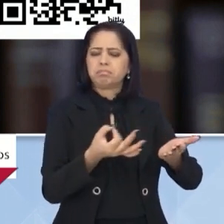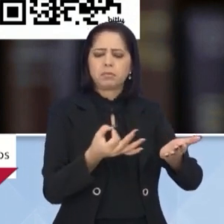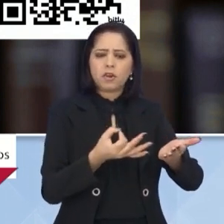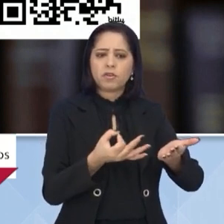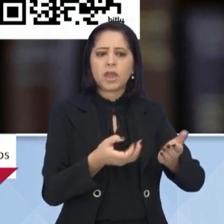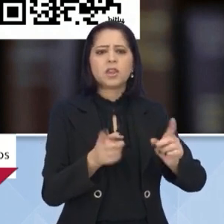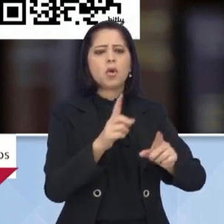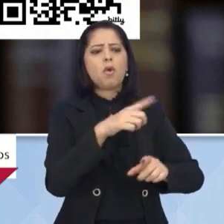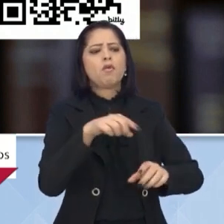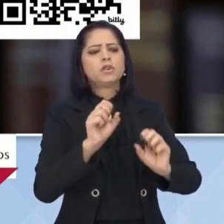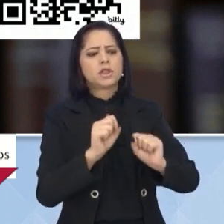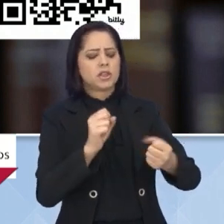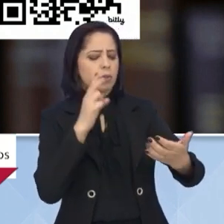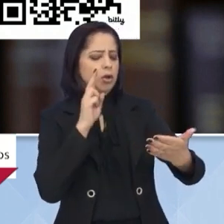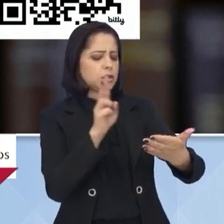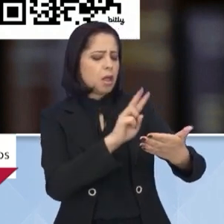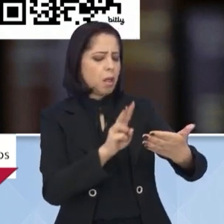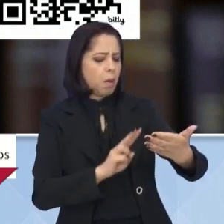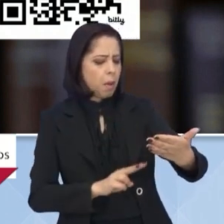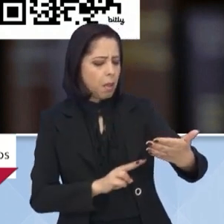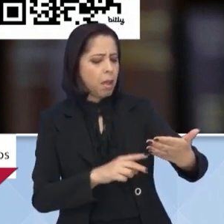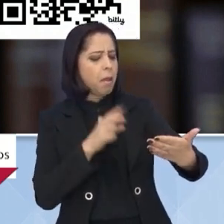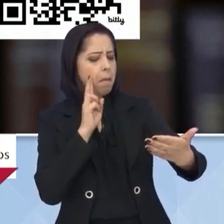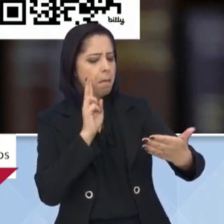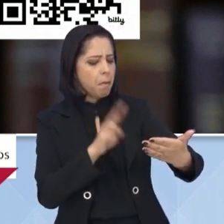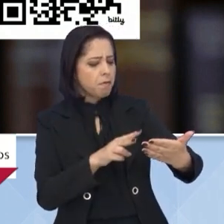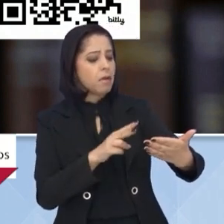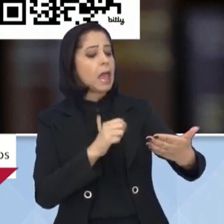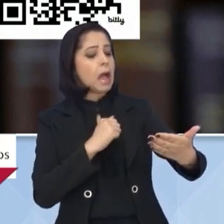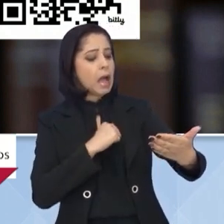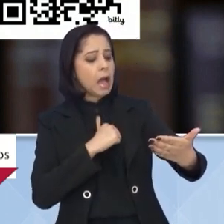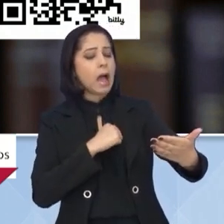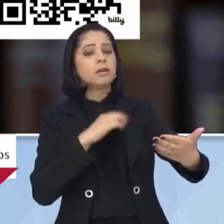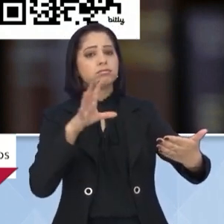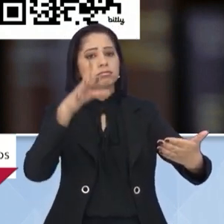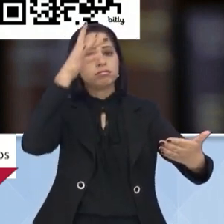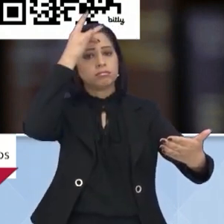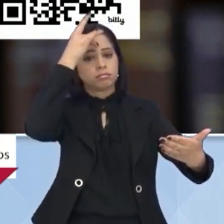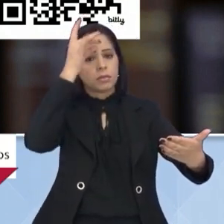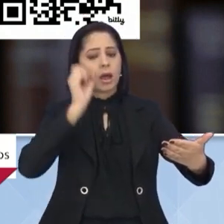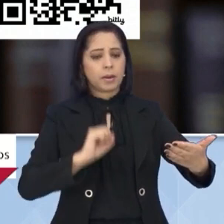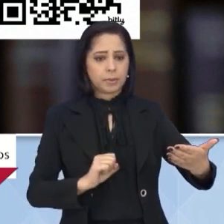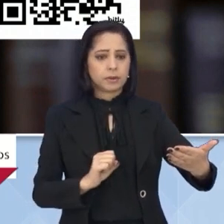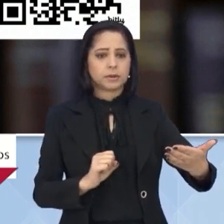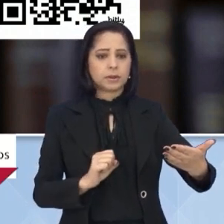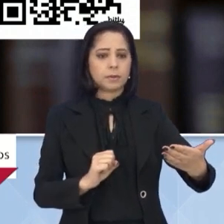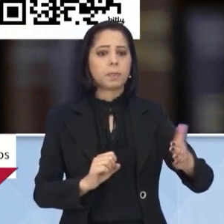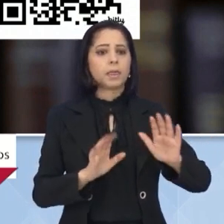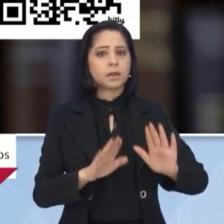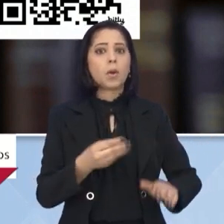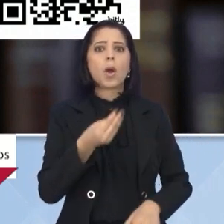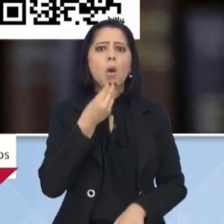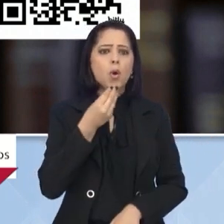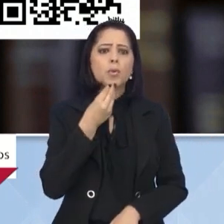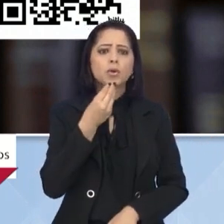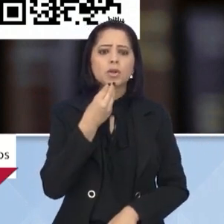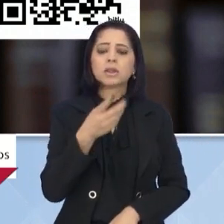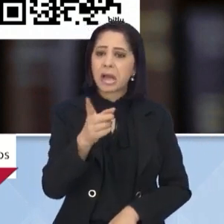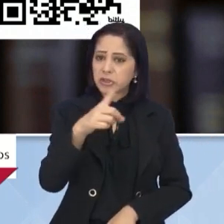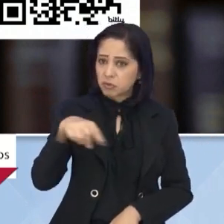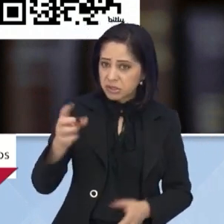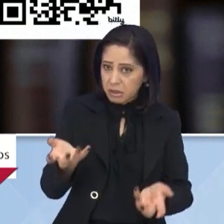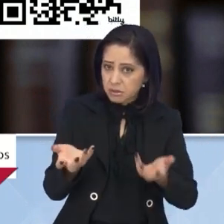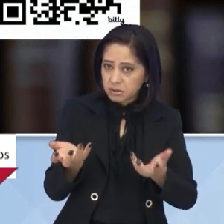encontrar tanto a base teórica como jurisprudencial que foi base paraa elaboração desse material então é uma oportunidade para aqueles que